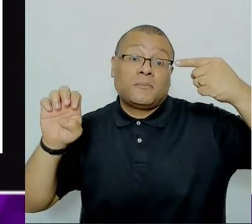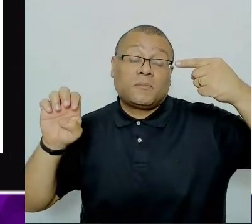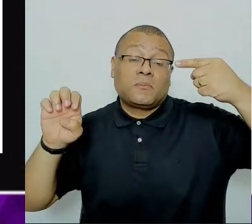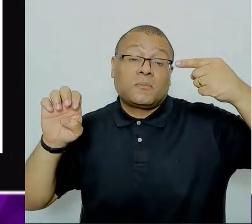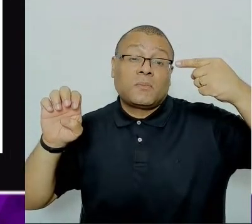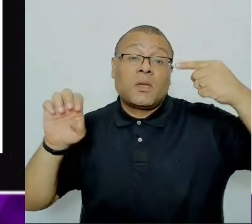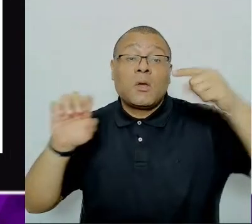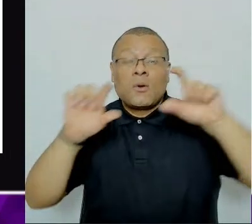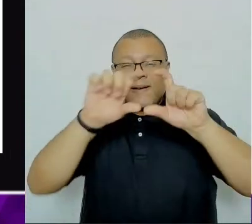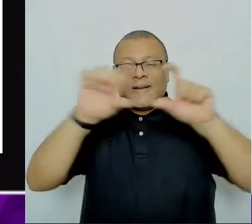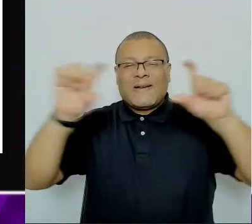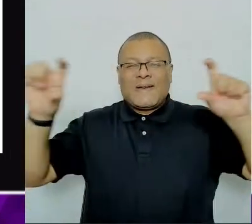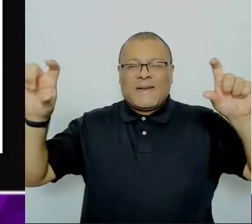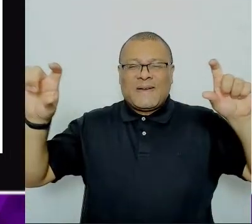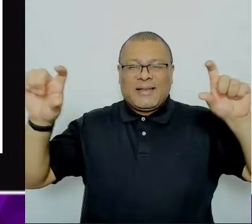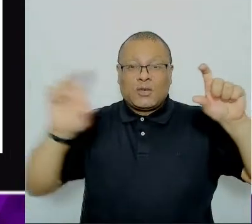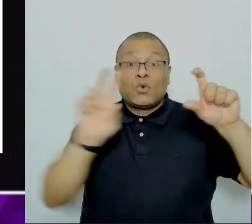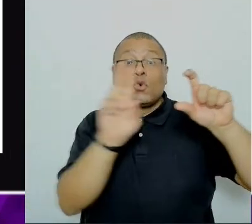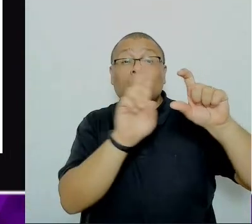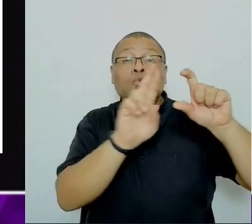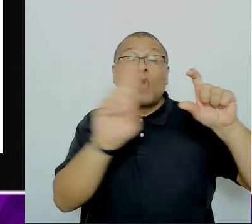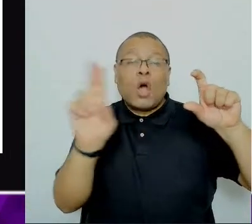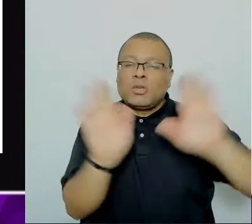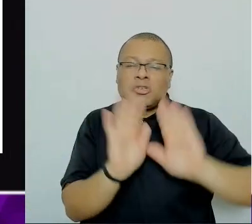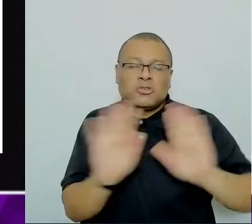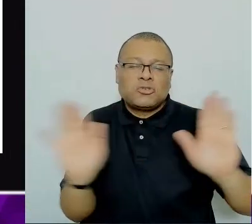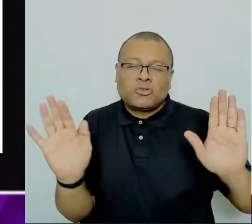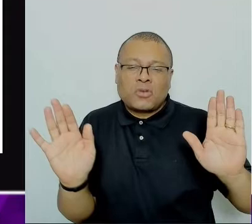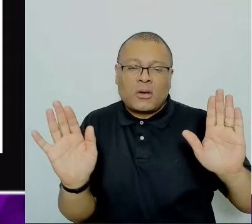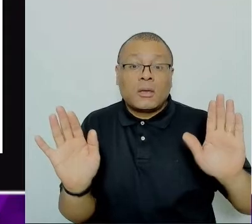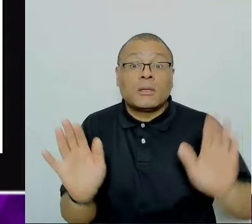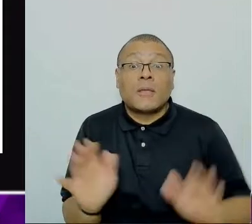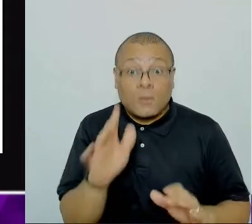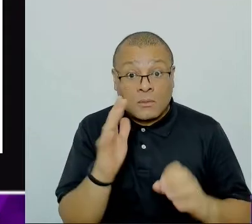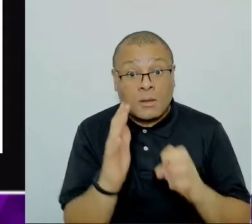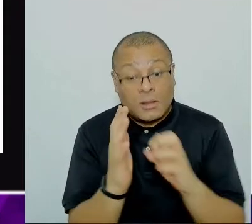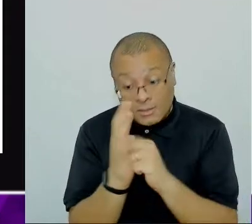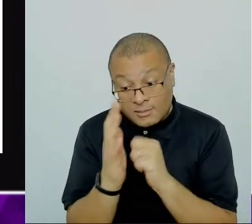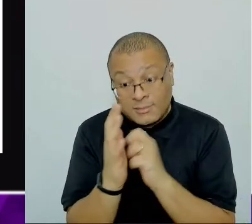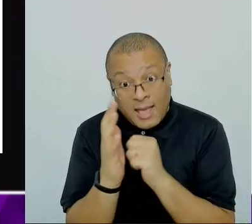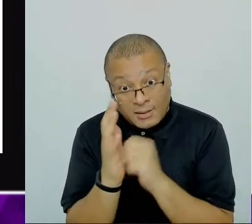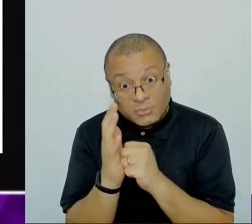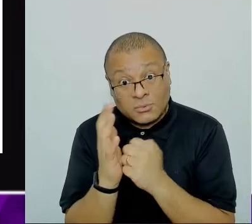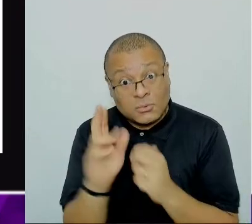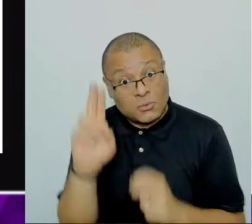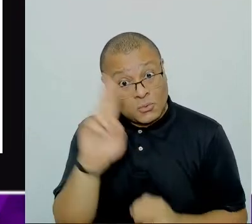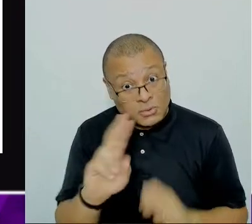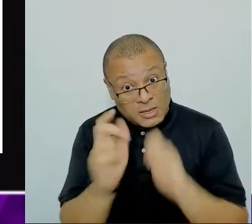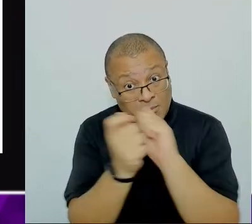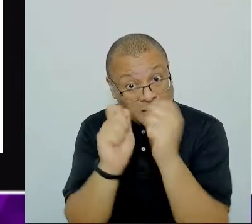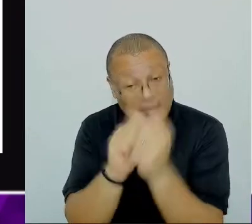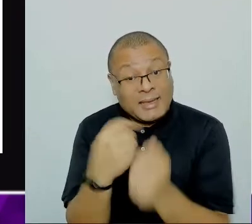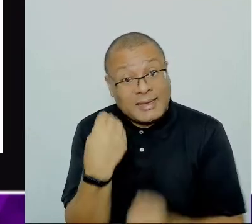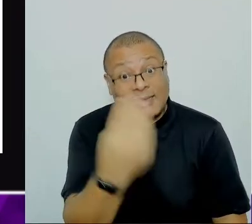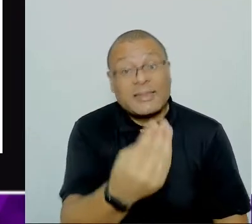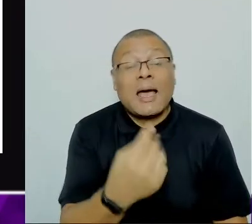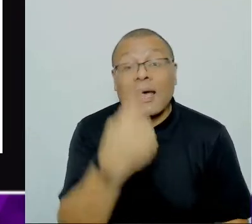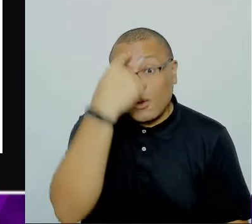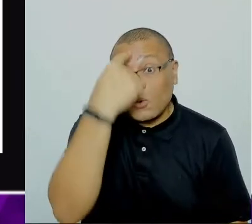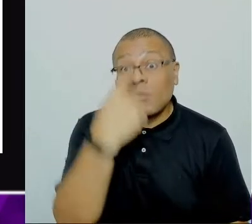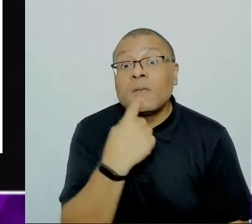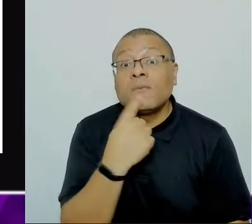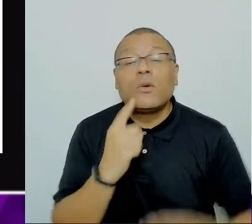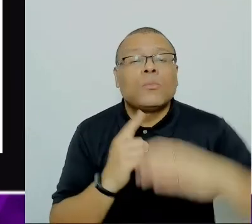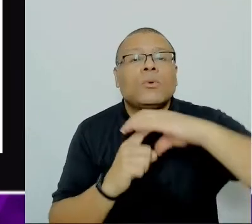mas uma coisa mais neutra. Tenham esses dados, criem essa inteligência e dê uma experiência para o cliente.